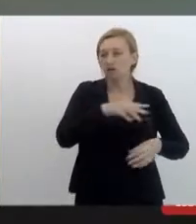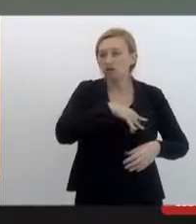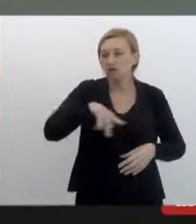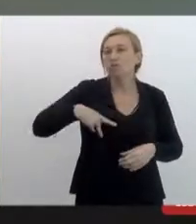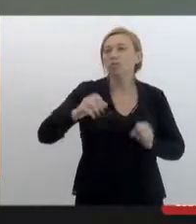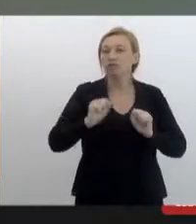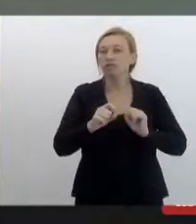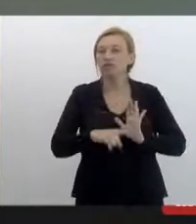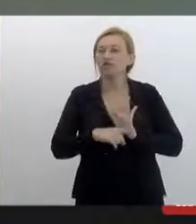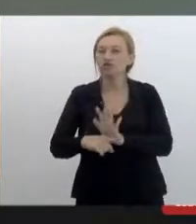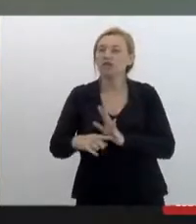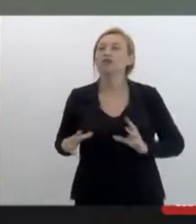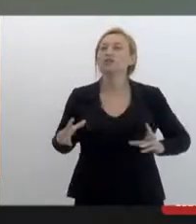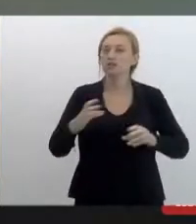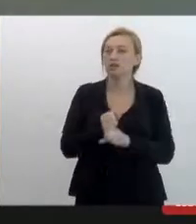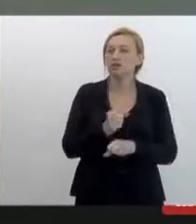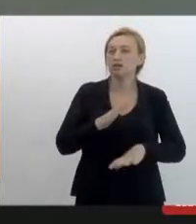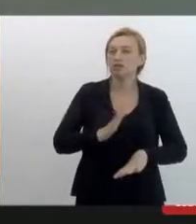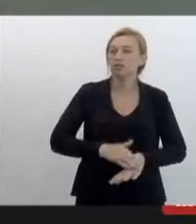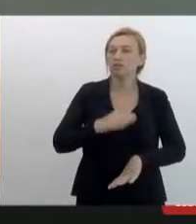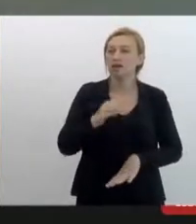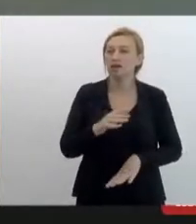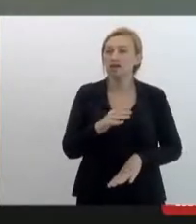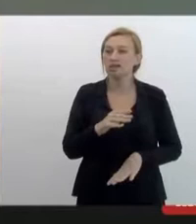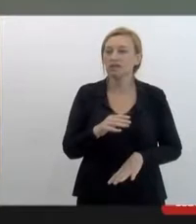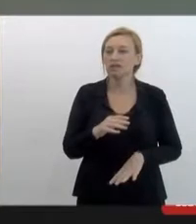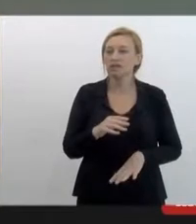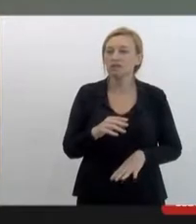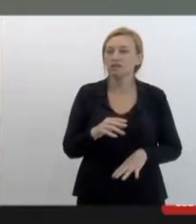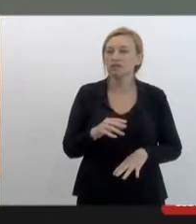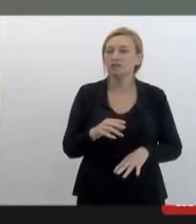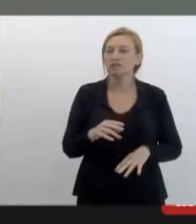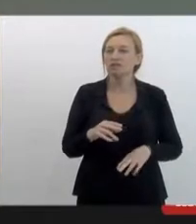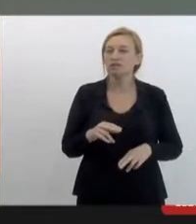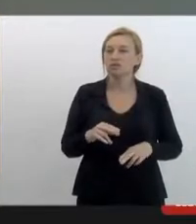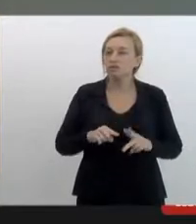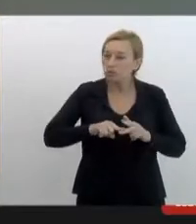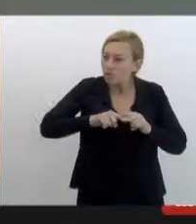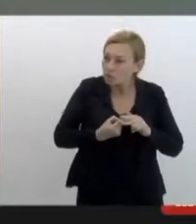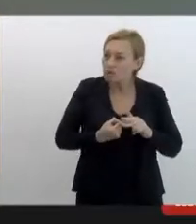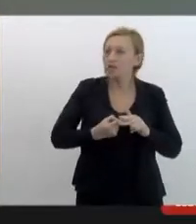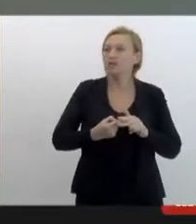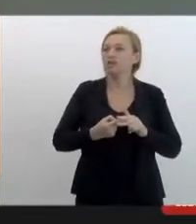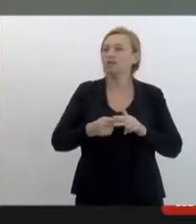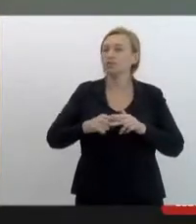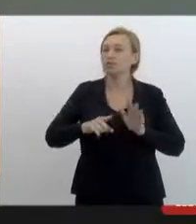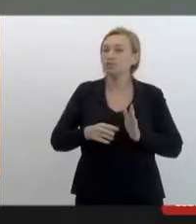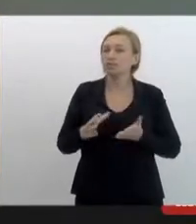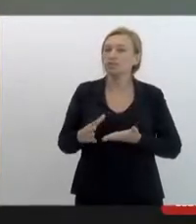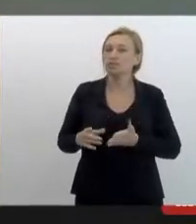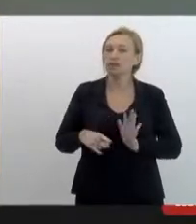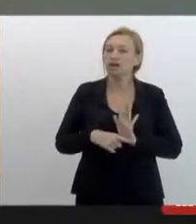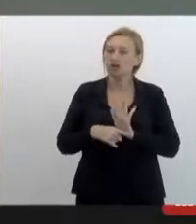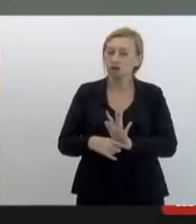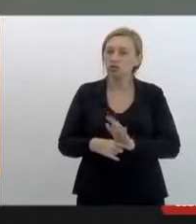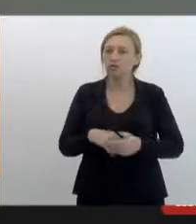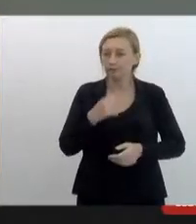ajudar, somando mais um instrumento de, né, de coerção, enfim, da recuperação desses